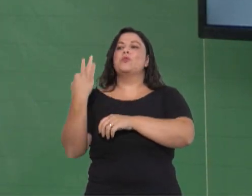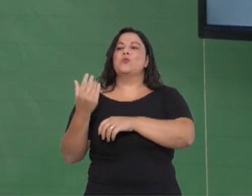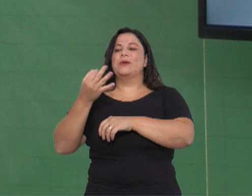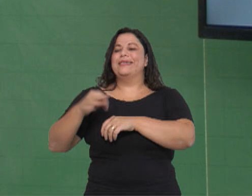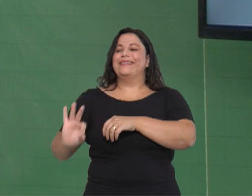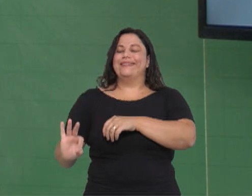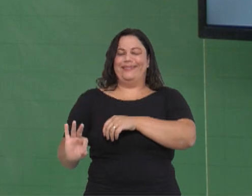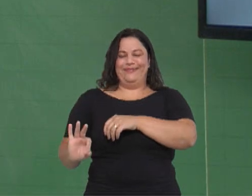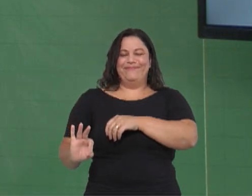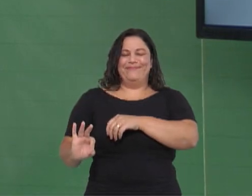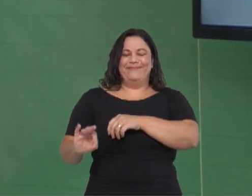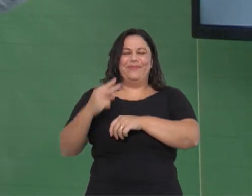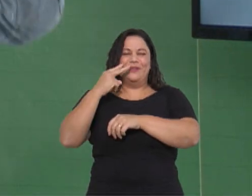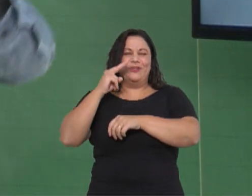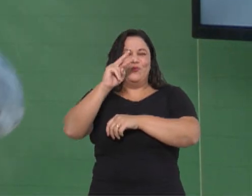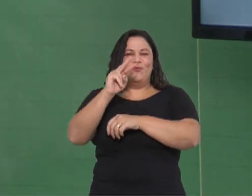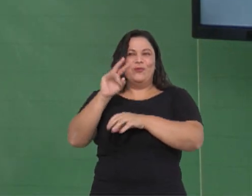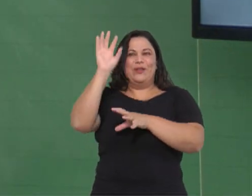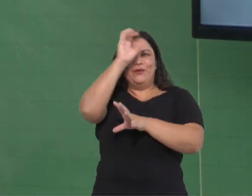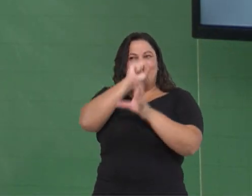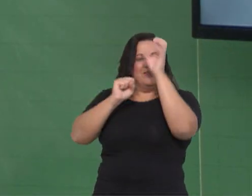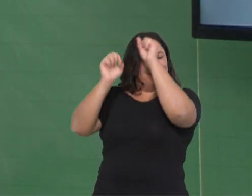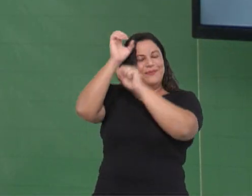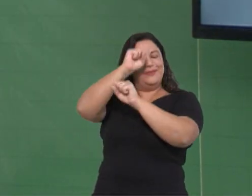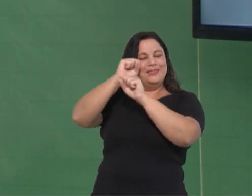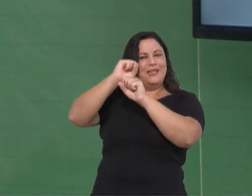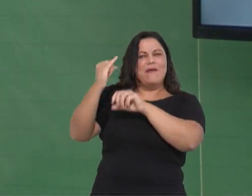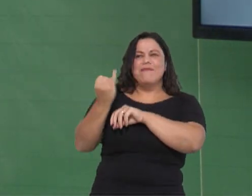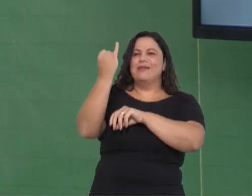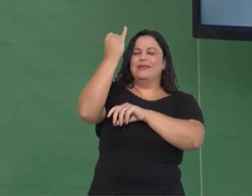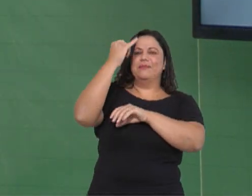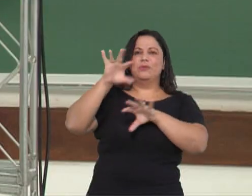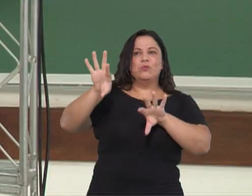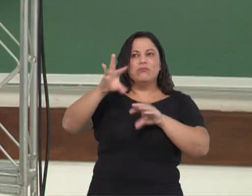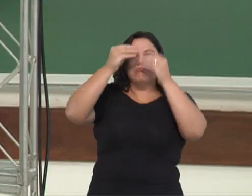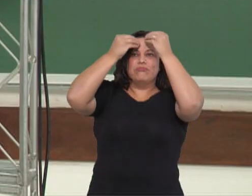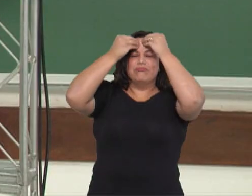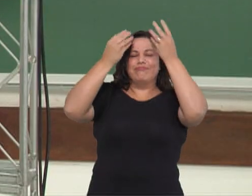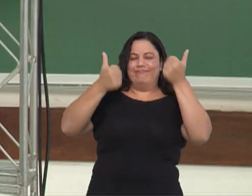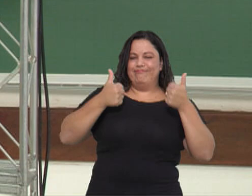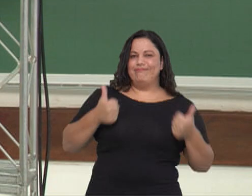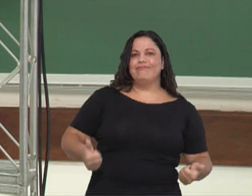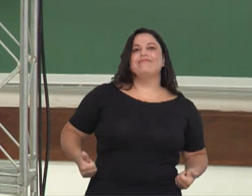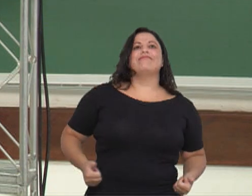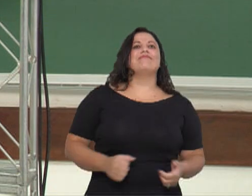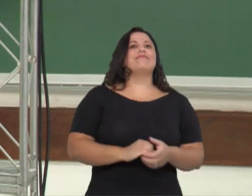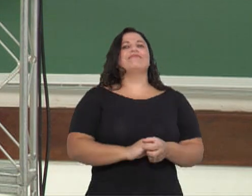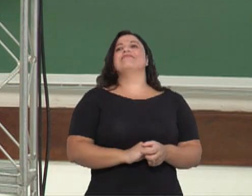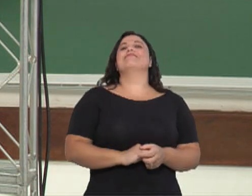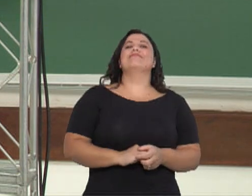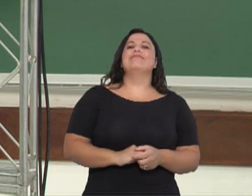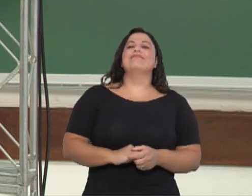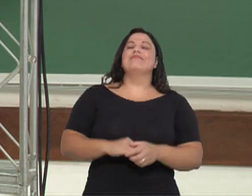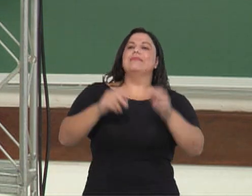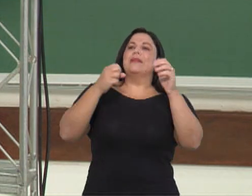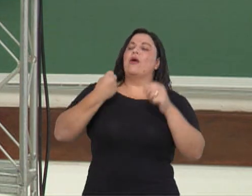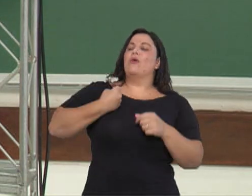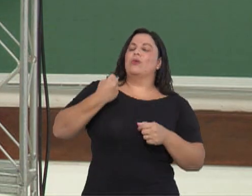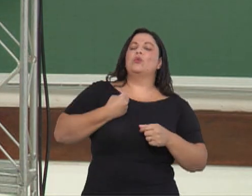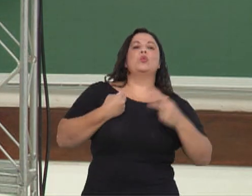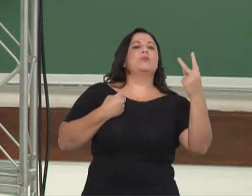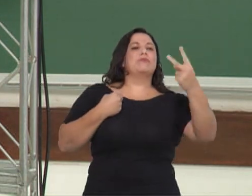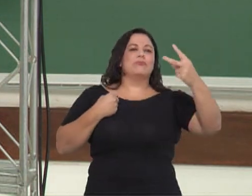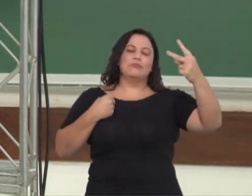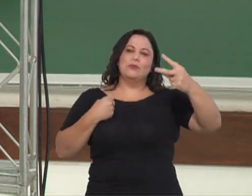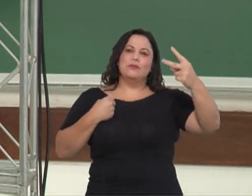nosso aprendizado. O mais importante de tudo é o aprendizado. Vamos para o quiz número 2.